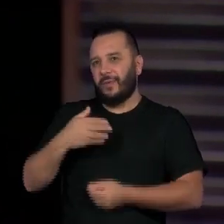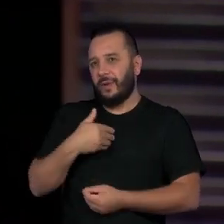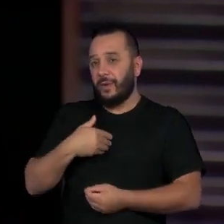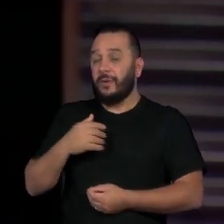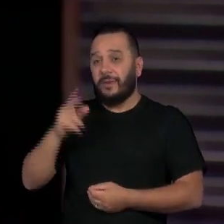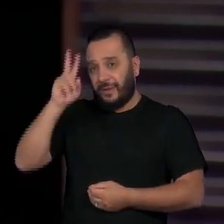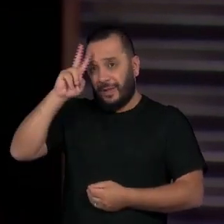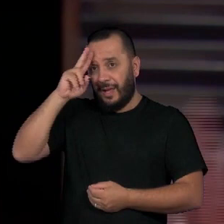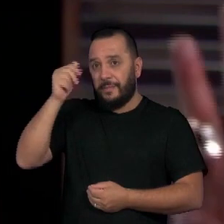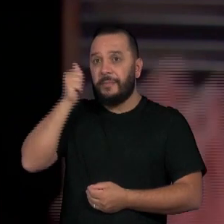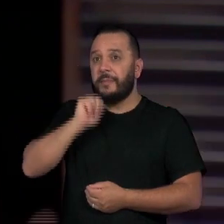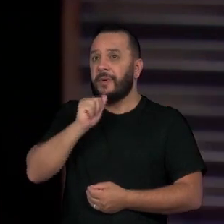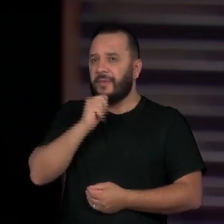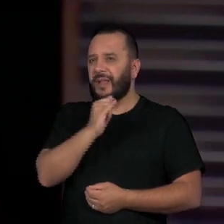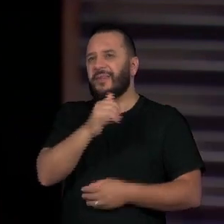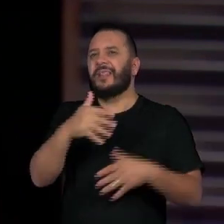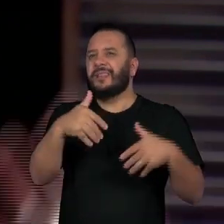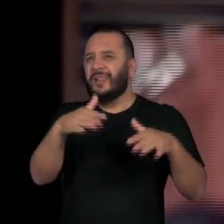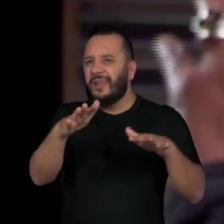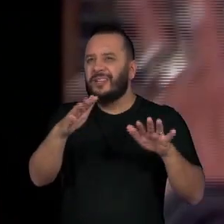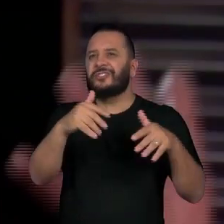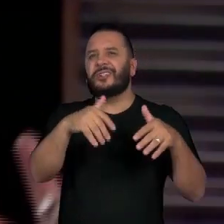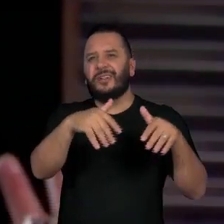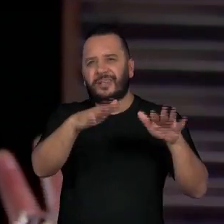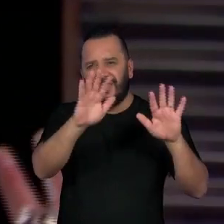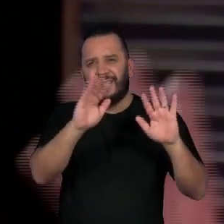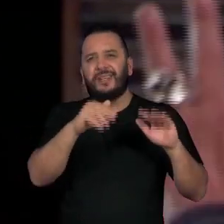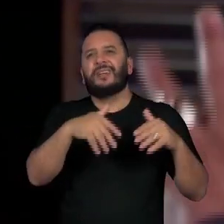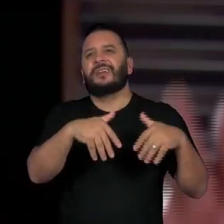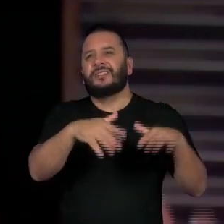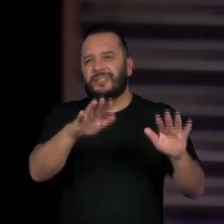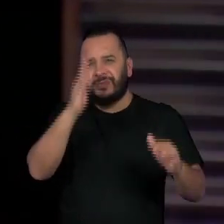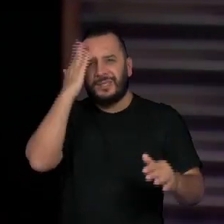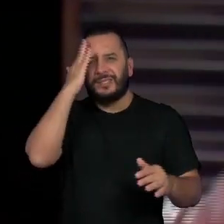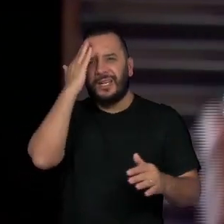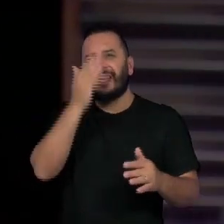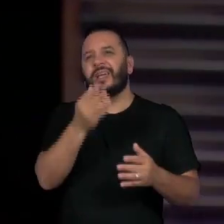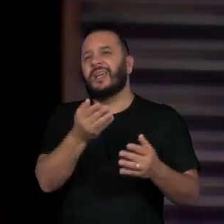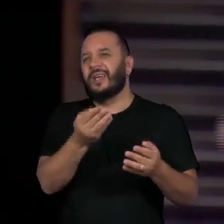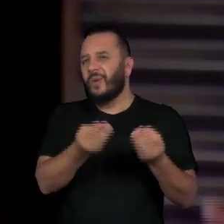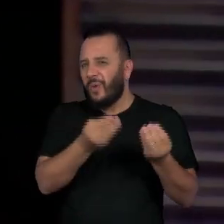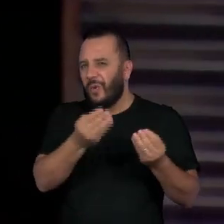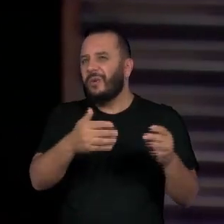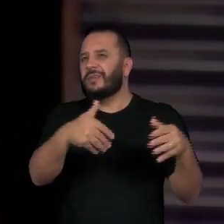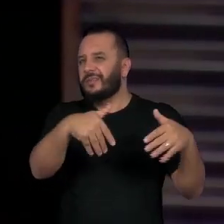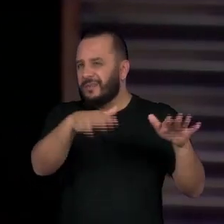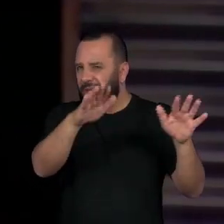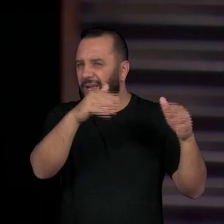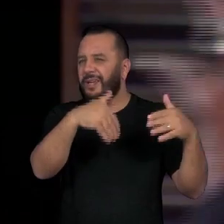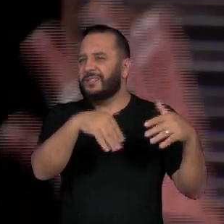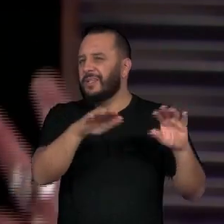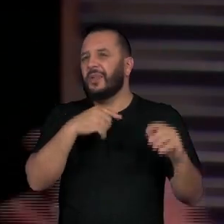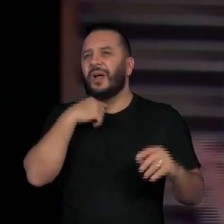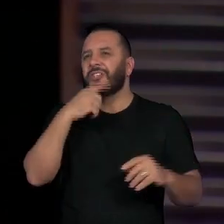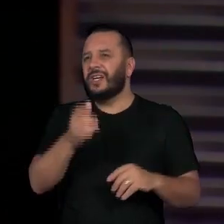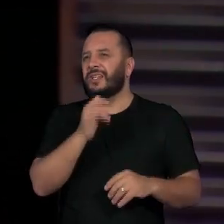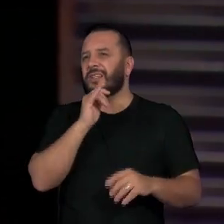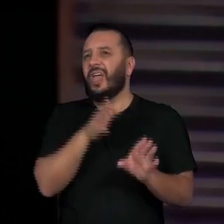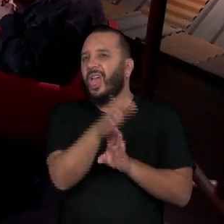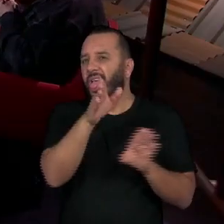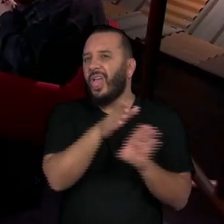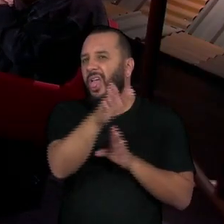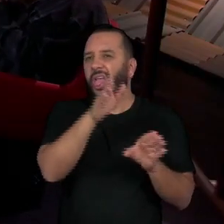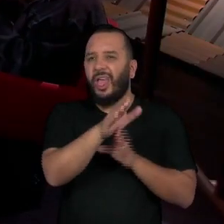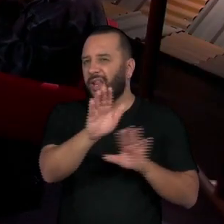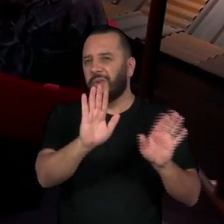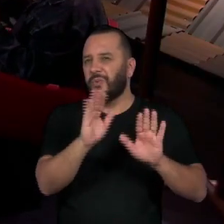que a minha mãe falava para o meu pai deixa o Valtinho deixa o Valtinho eu sei como tratar com ele não adianta você falar isso falar aquilo não adianta